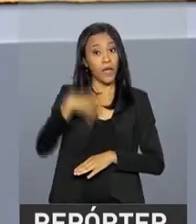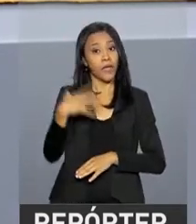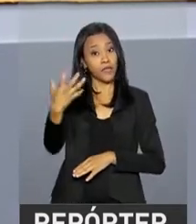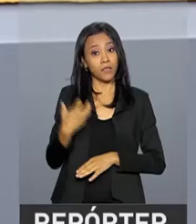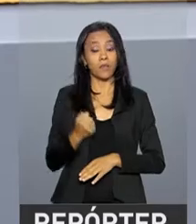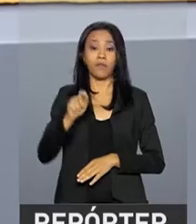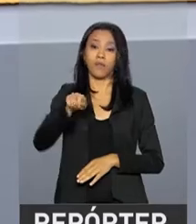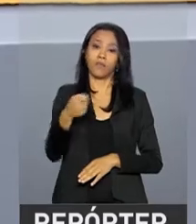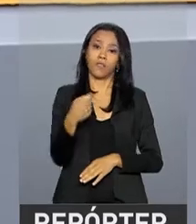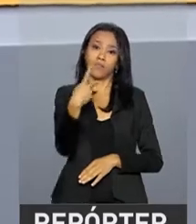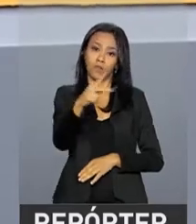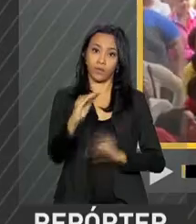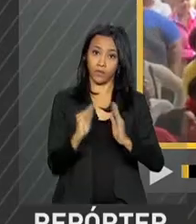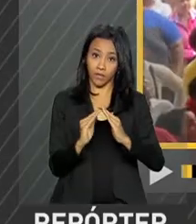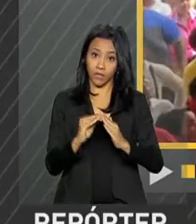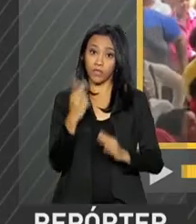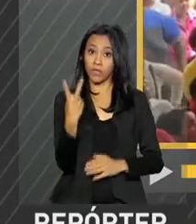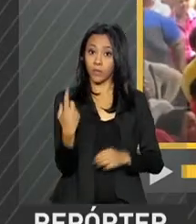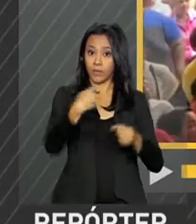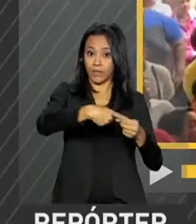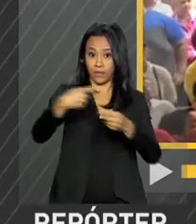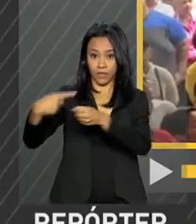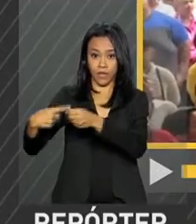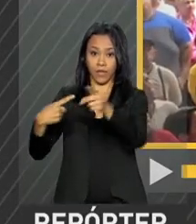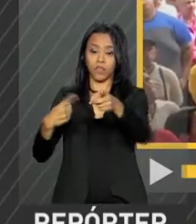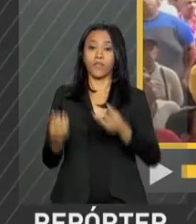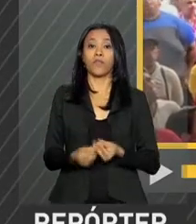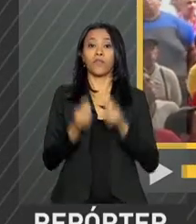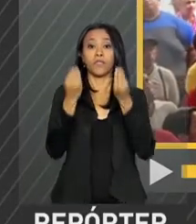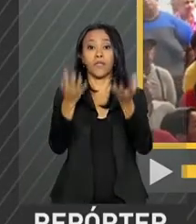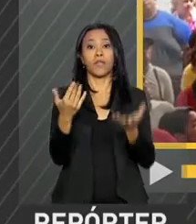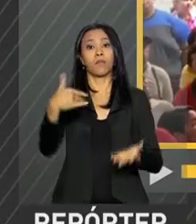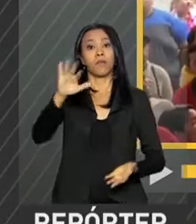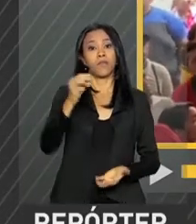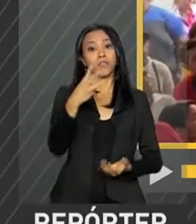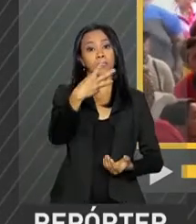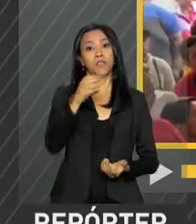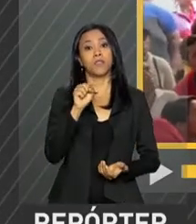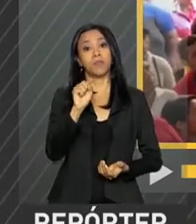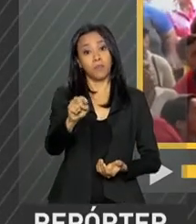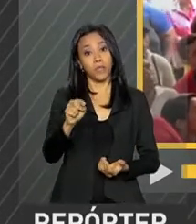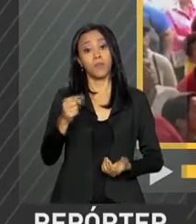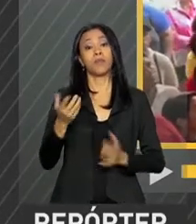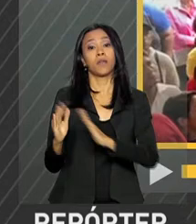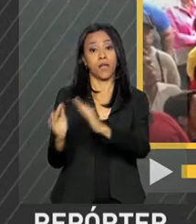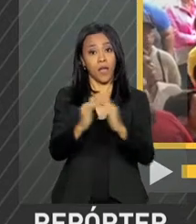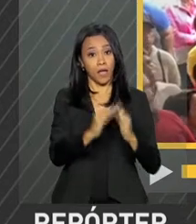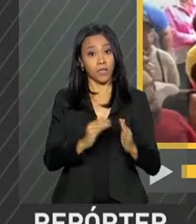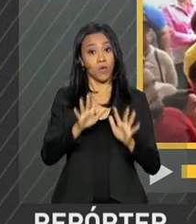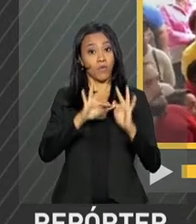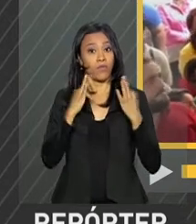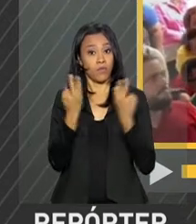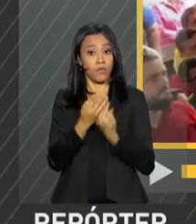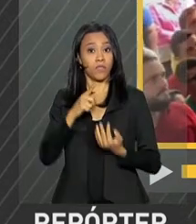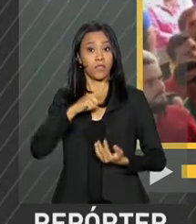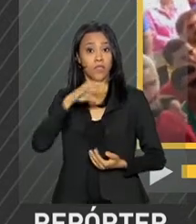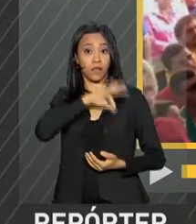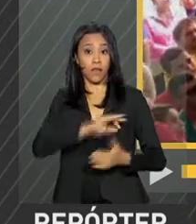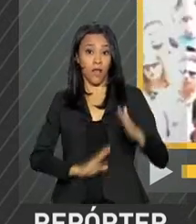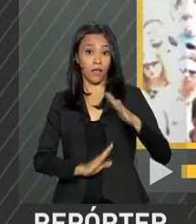minha vida nas duas cidades foram entregues mais de 3 mil residências para famílias com renda familiar de até 1.800